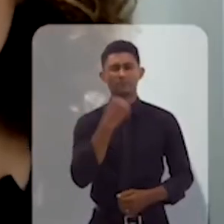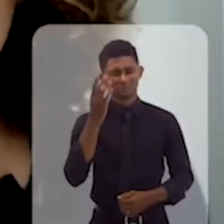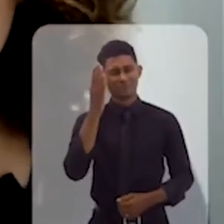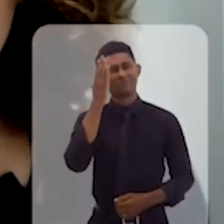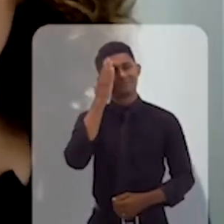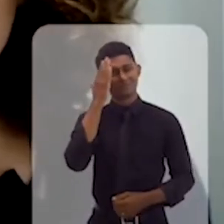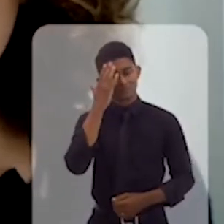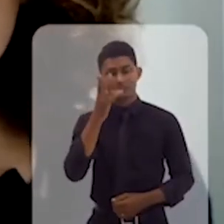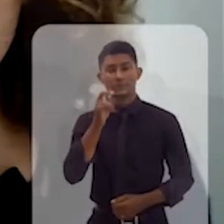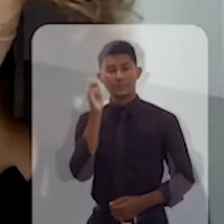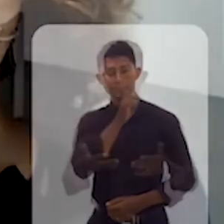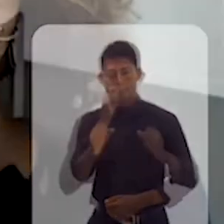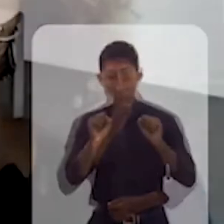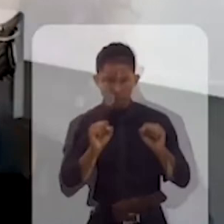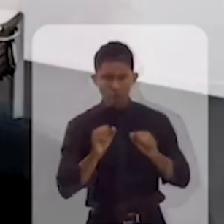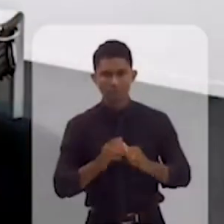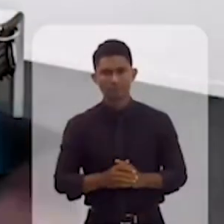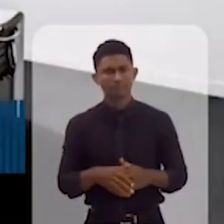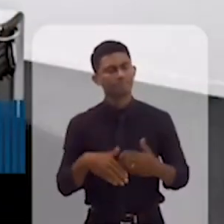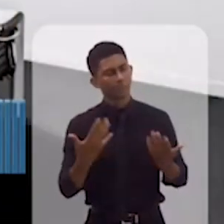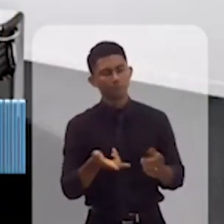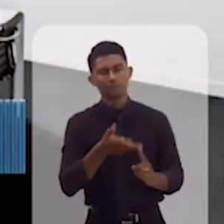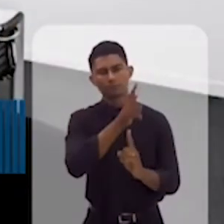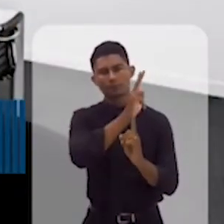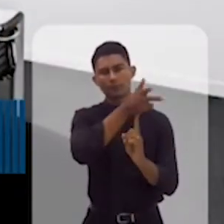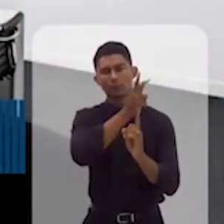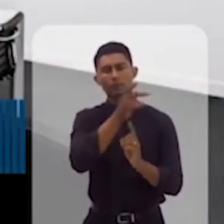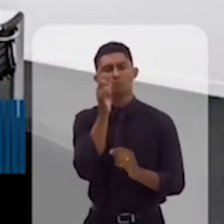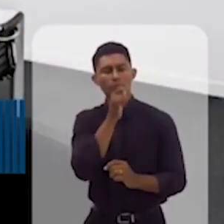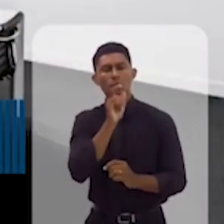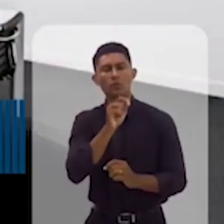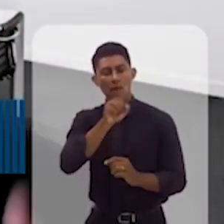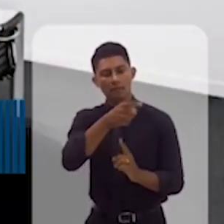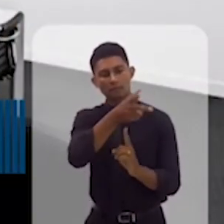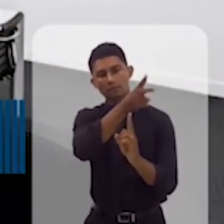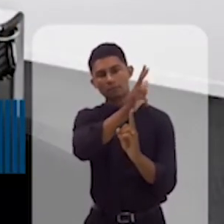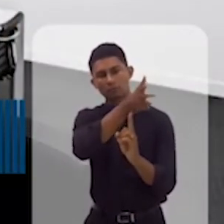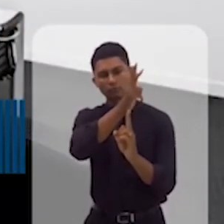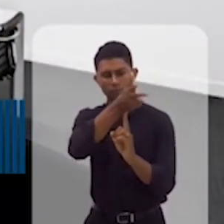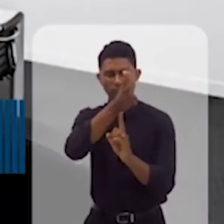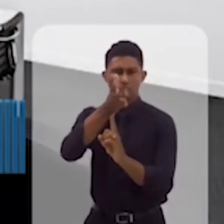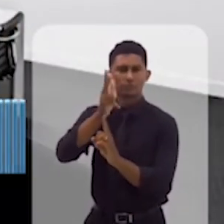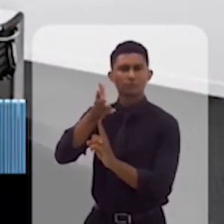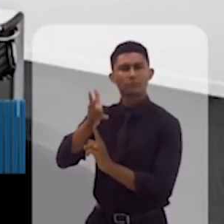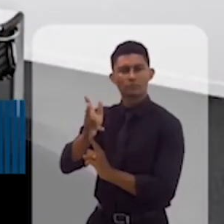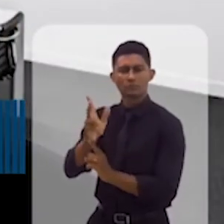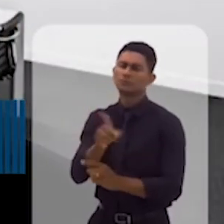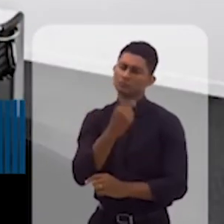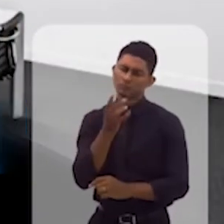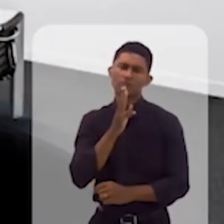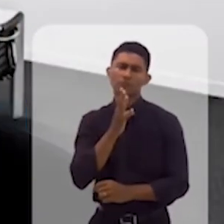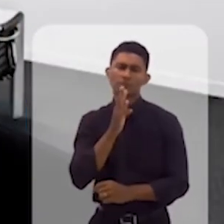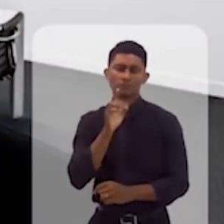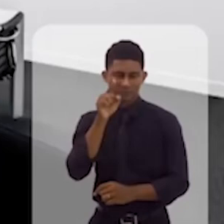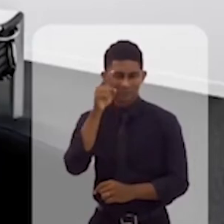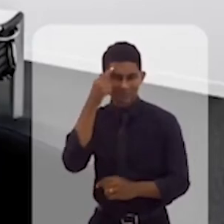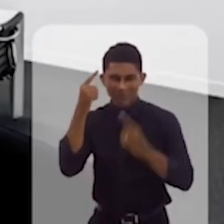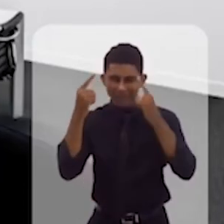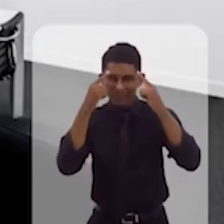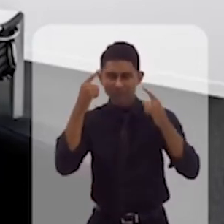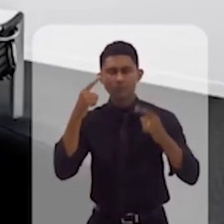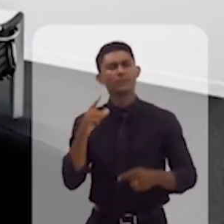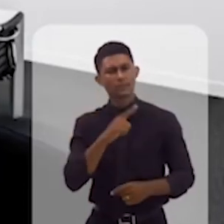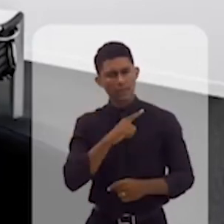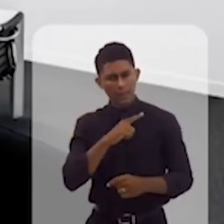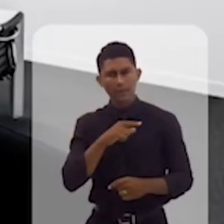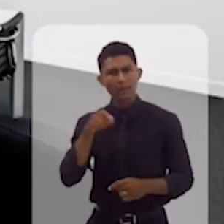com o hidrogênio verde. Eólicas offshore nada mais são do que turbinas eólicas, como a gente já conhece, e como você lembrou bem, tem várias